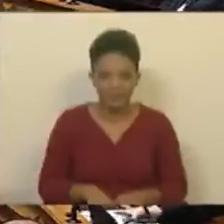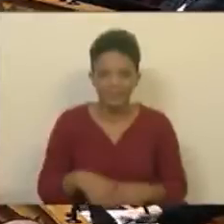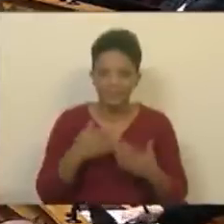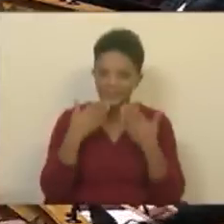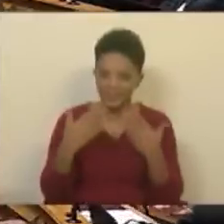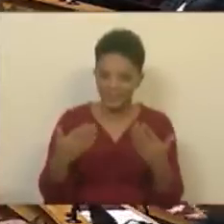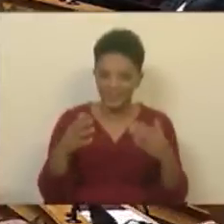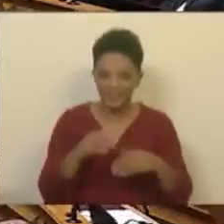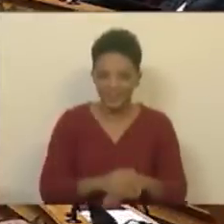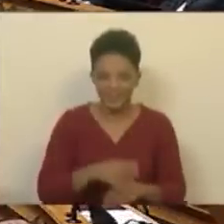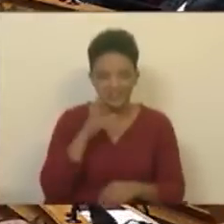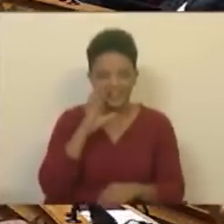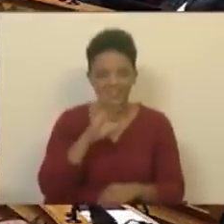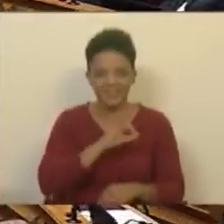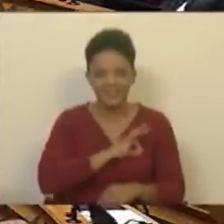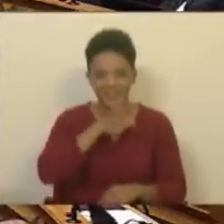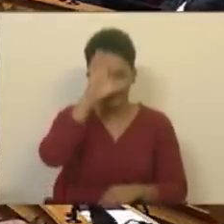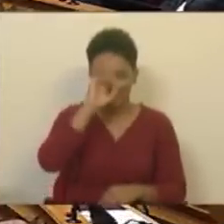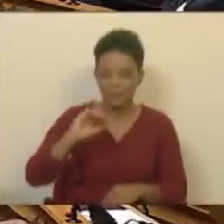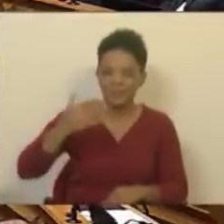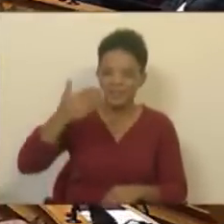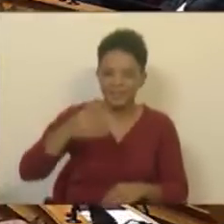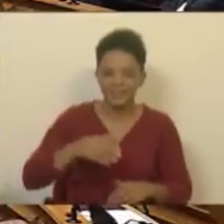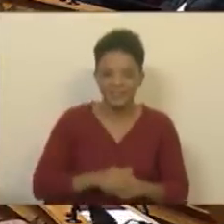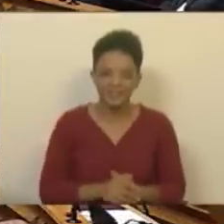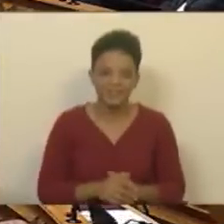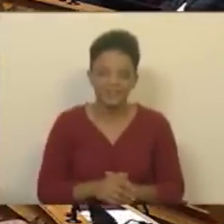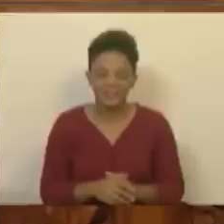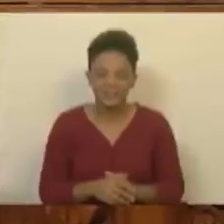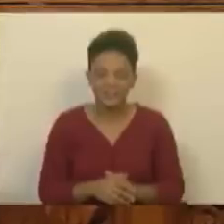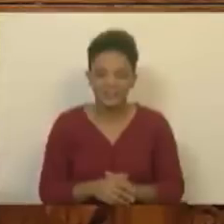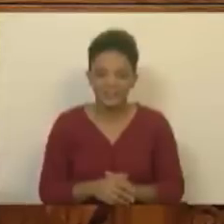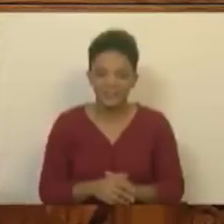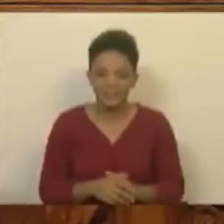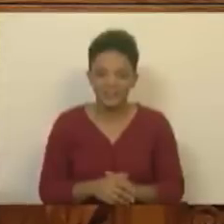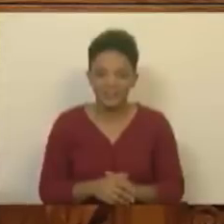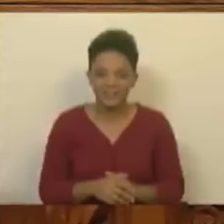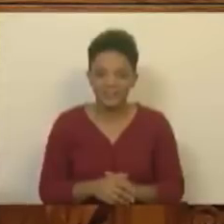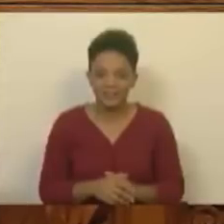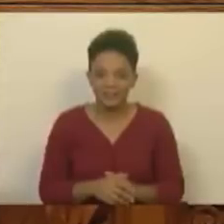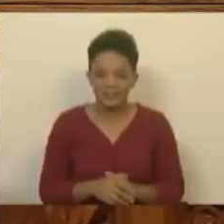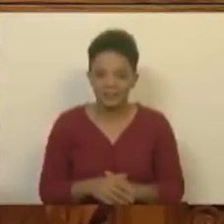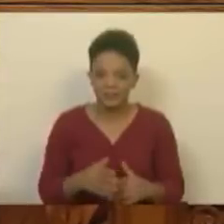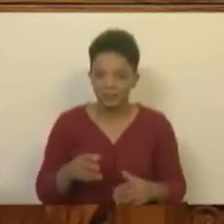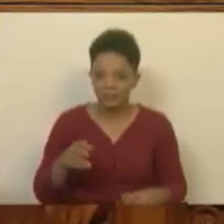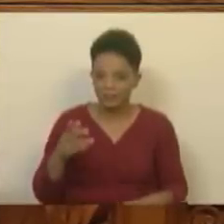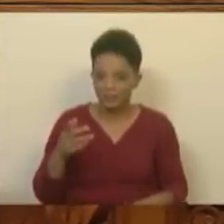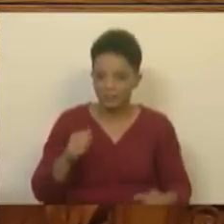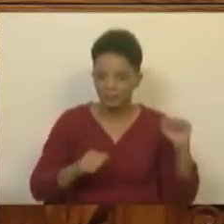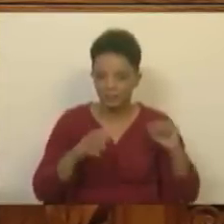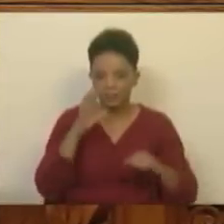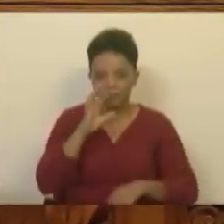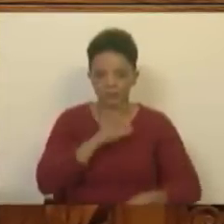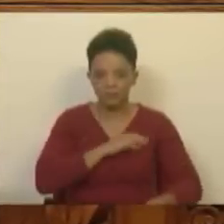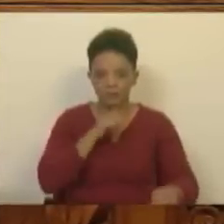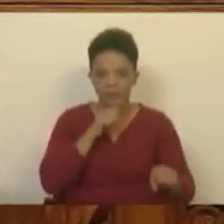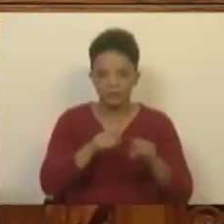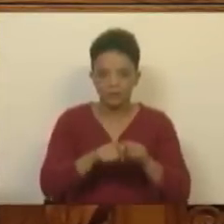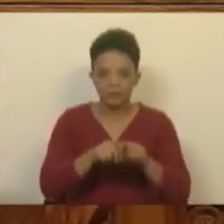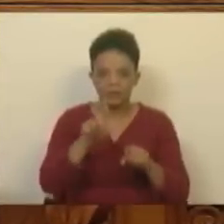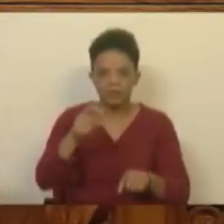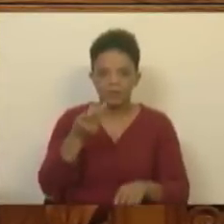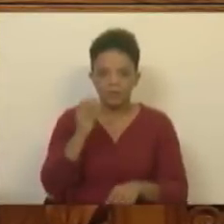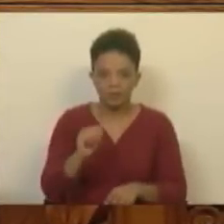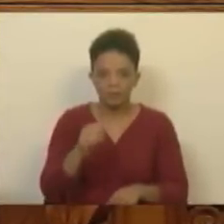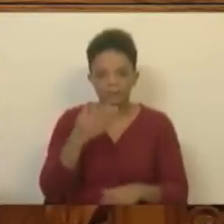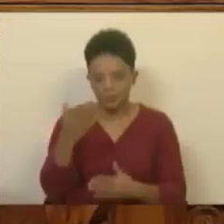muito obrigada senhor primeiro ministro em nome do PS tem a palavra o senhor Deputado Luiz Soares